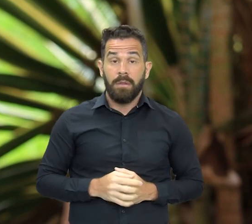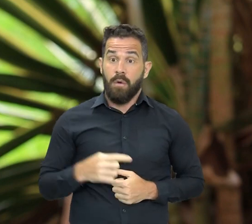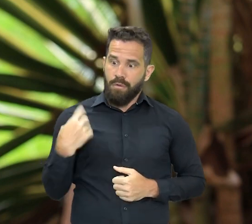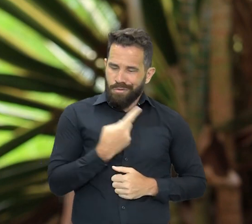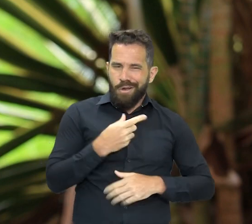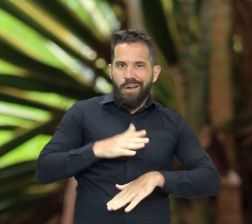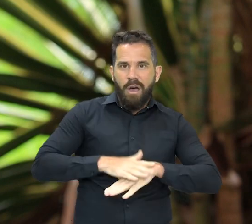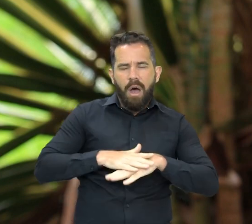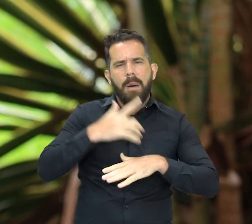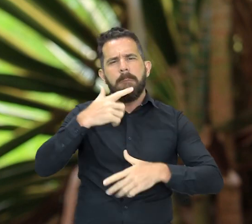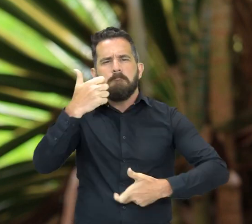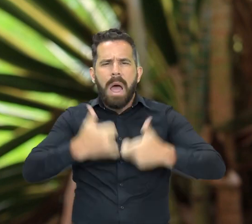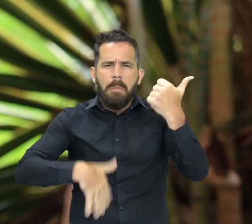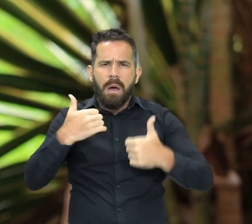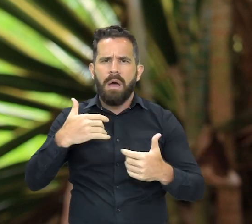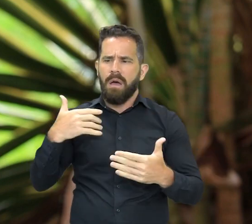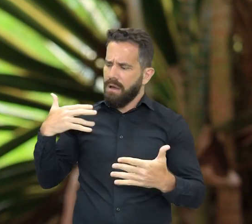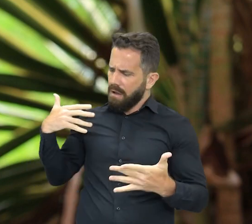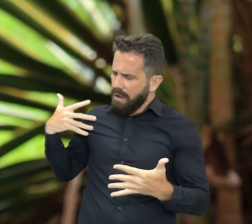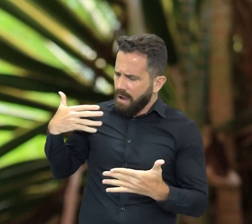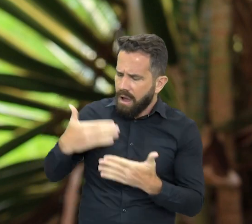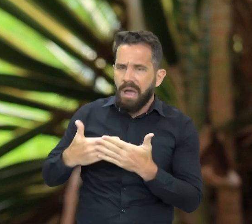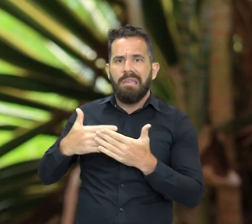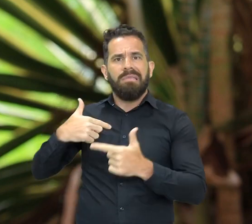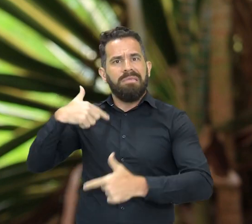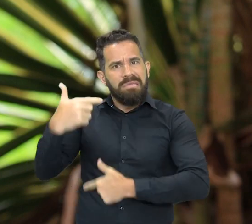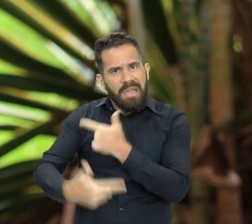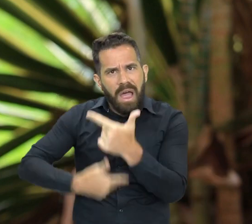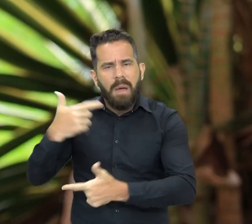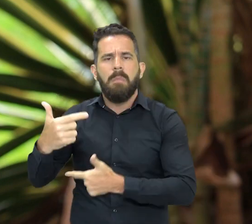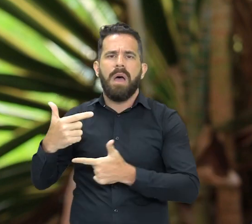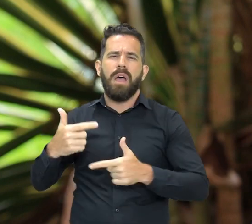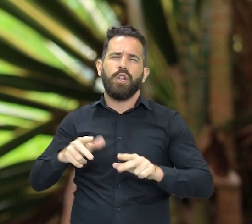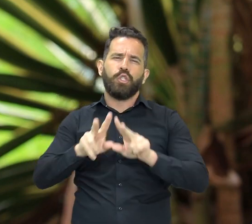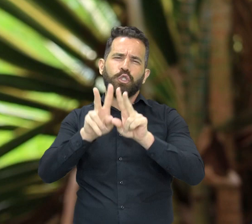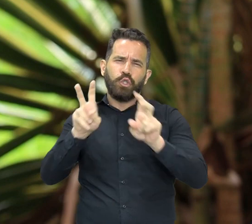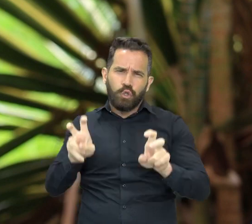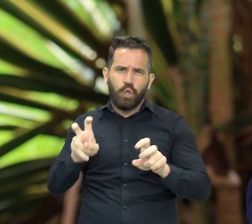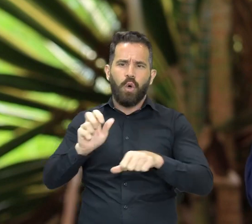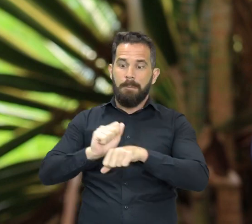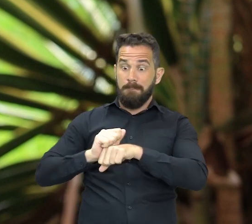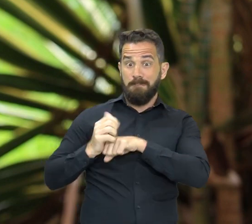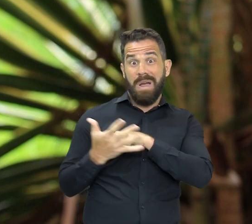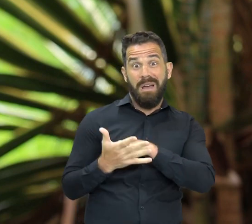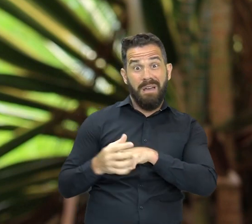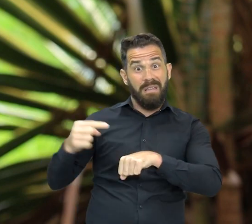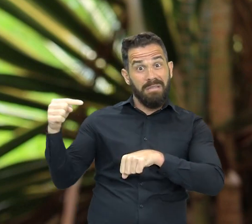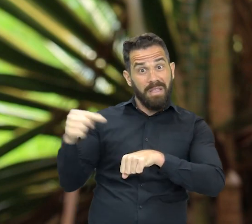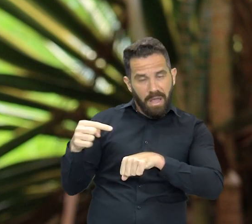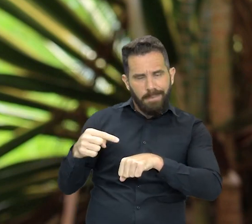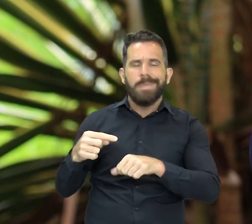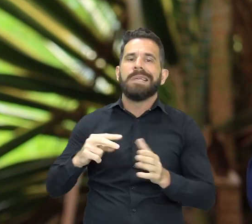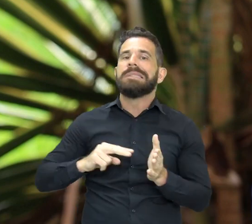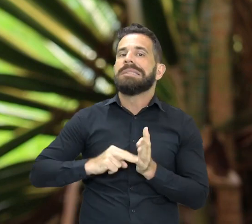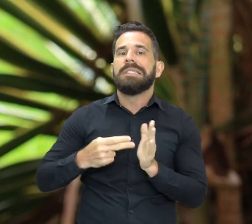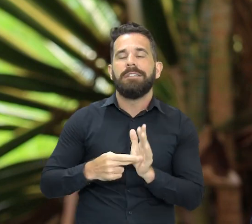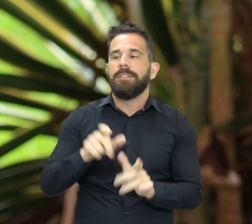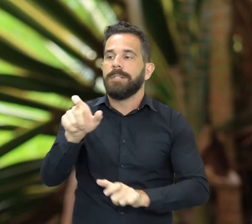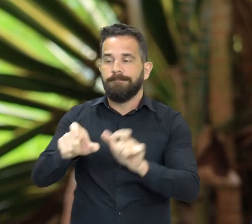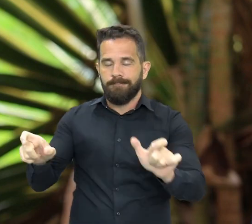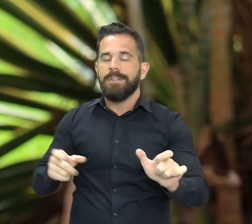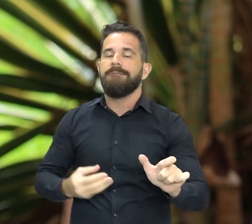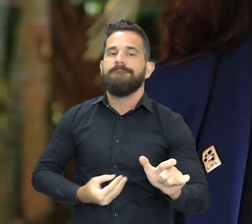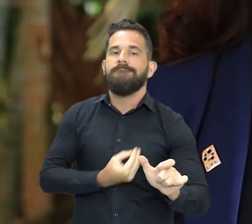gente fala, né, desse processo e a gente fala da pandemia, a gente fala